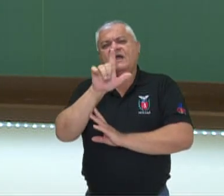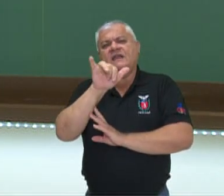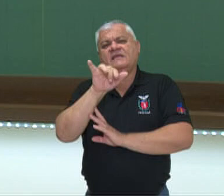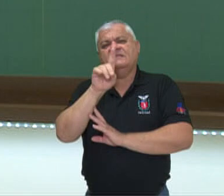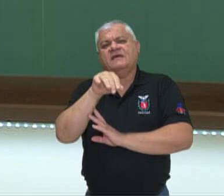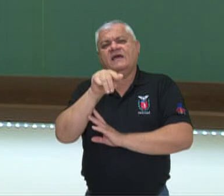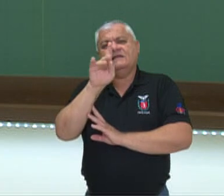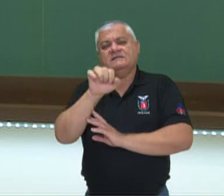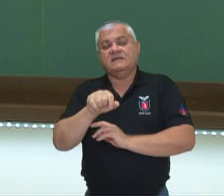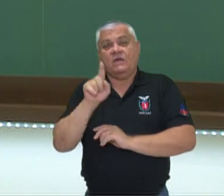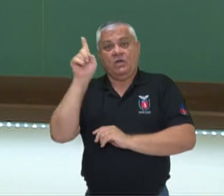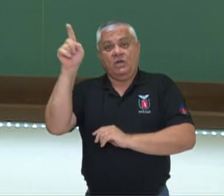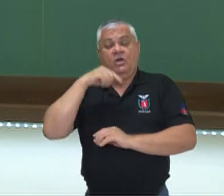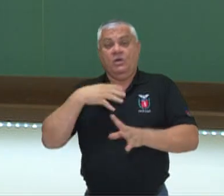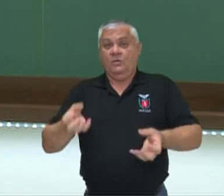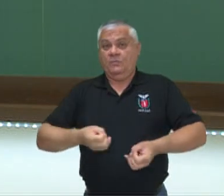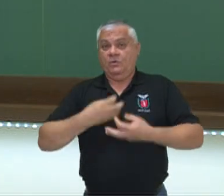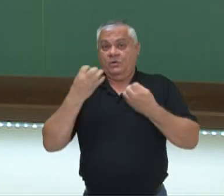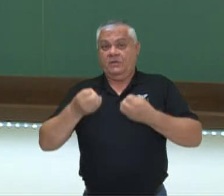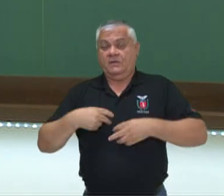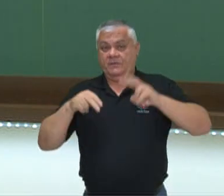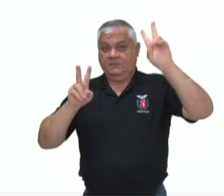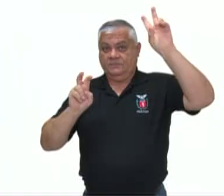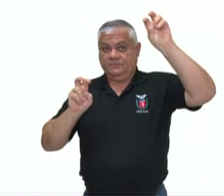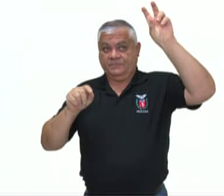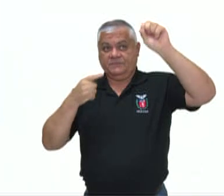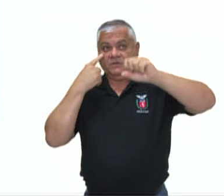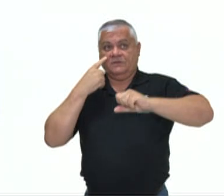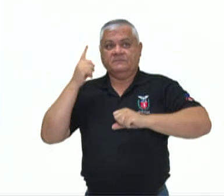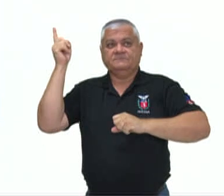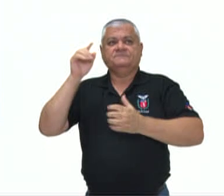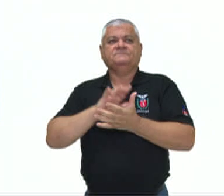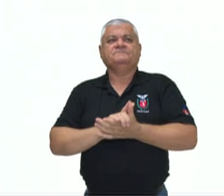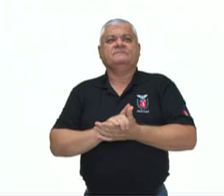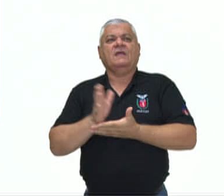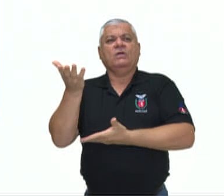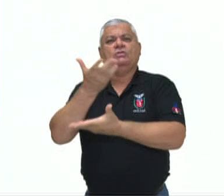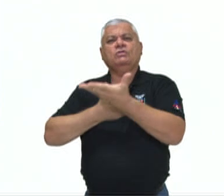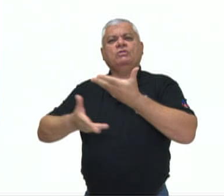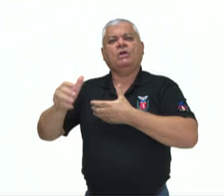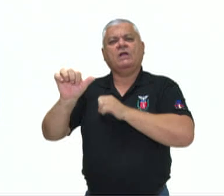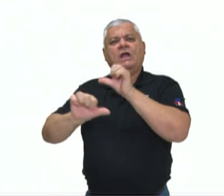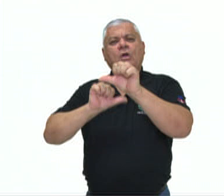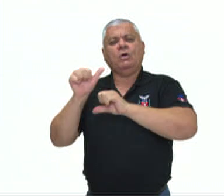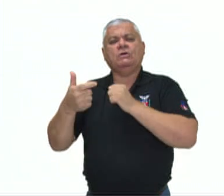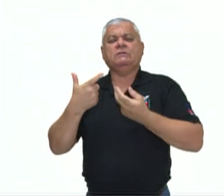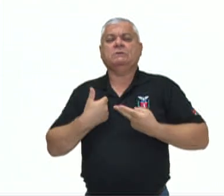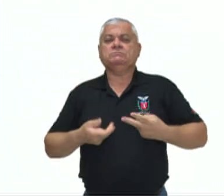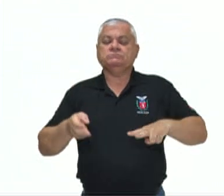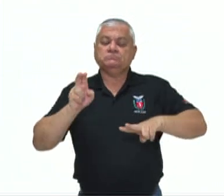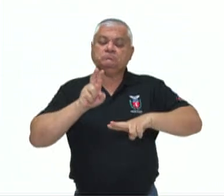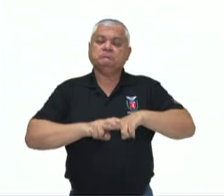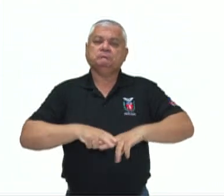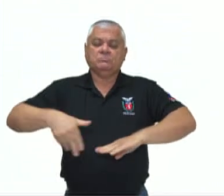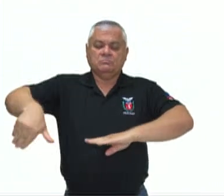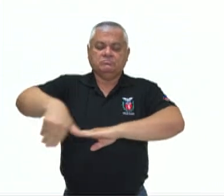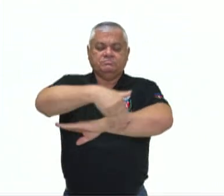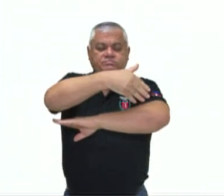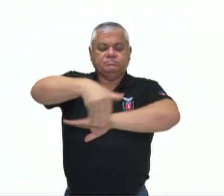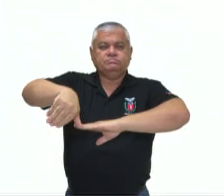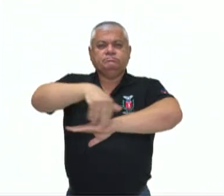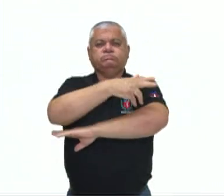poema de Bertolt Brecht. Vamos ler juntos? A troca da roda. Estou sentado à beira da estrada.